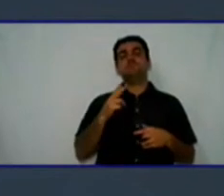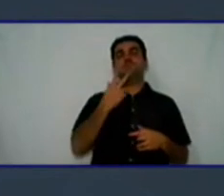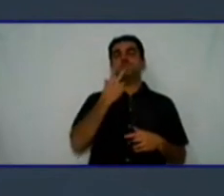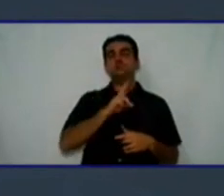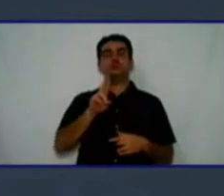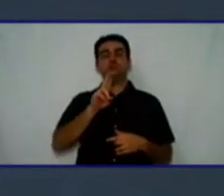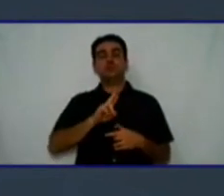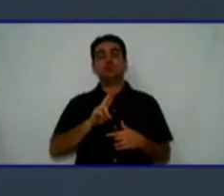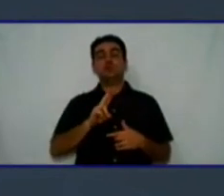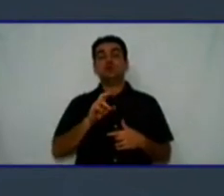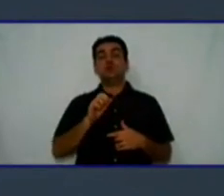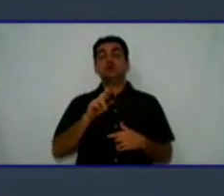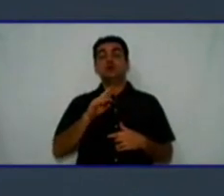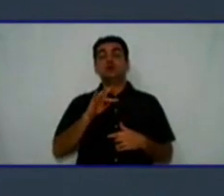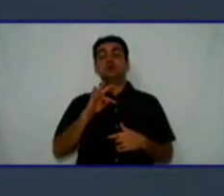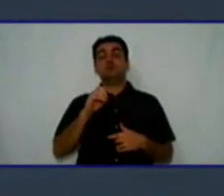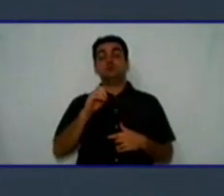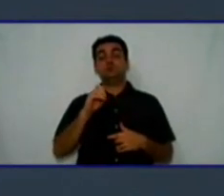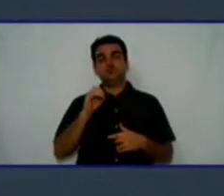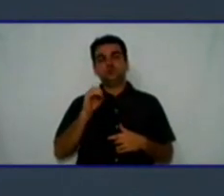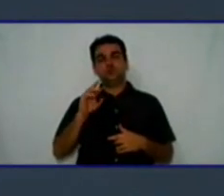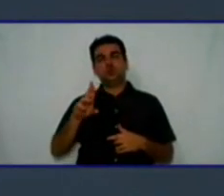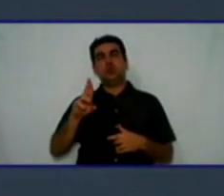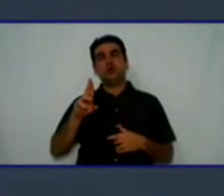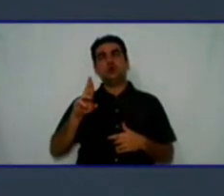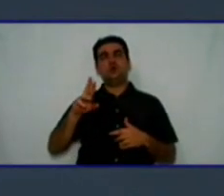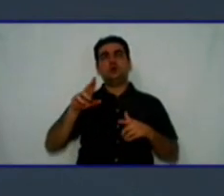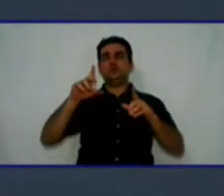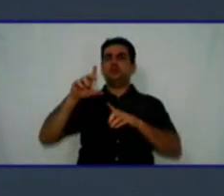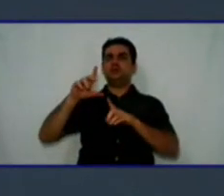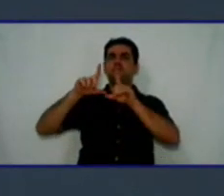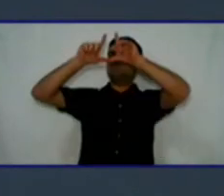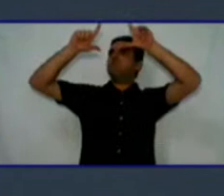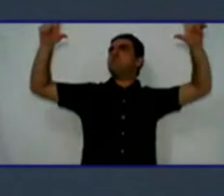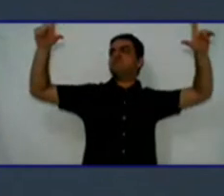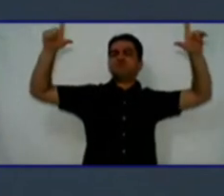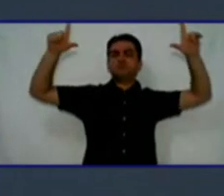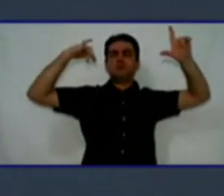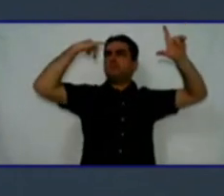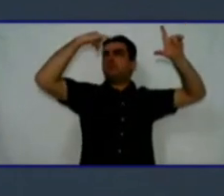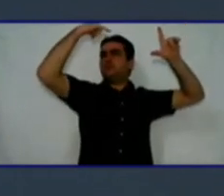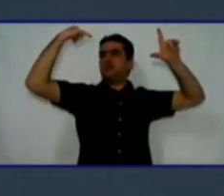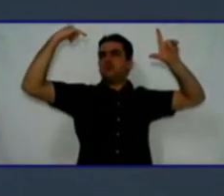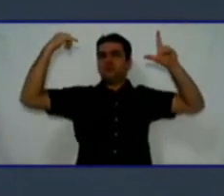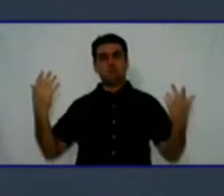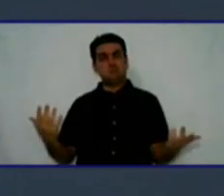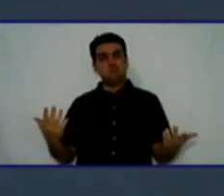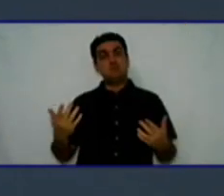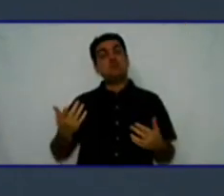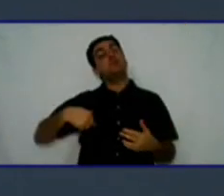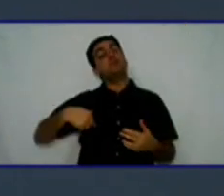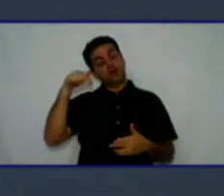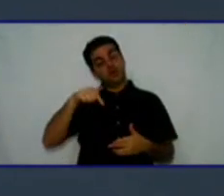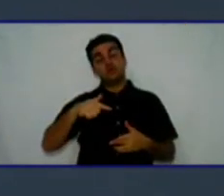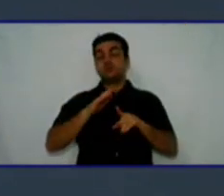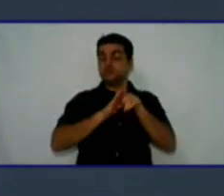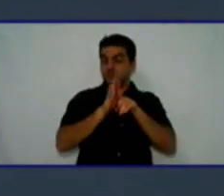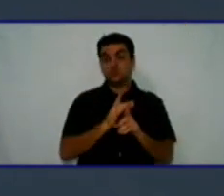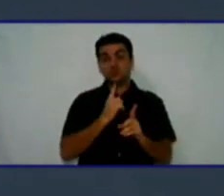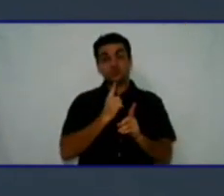utilização de outdoors, matéria que recebeu o exame perante esta Suprema